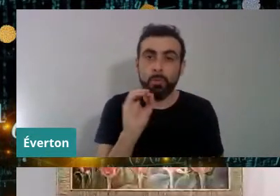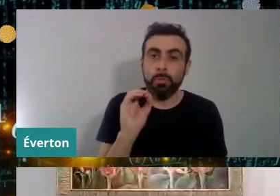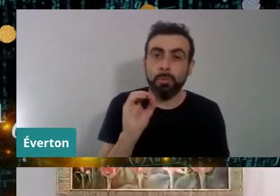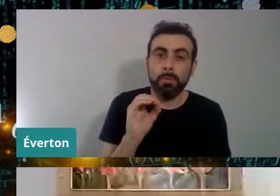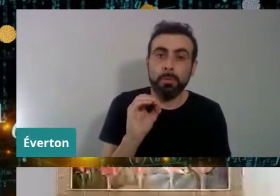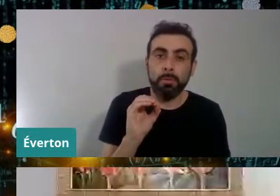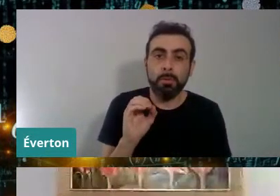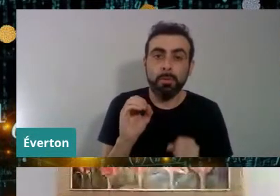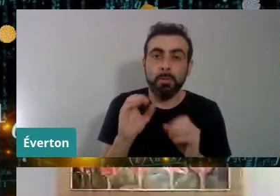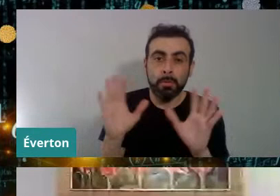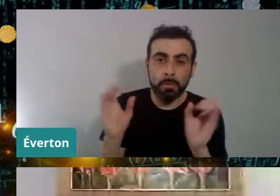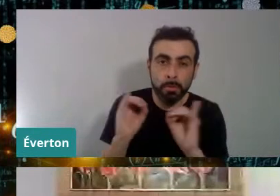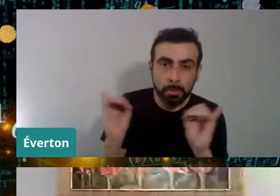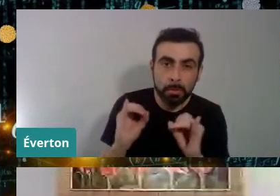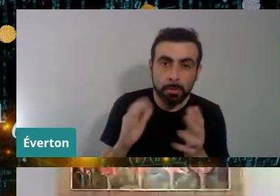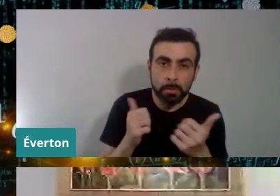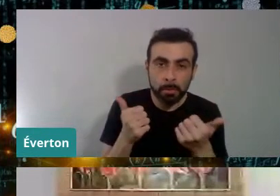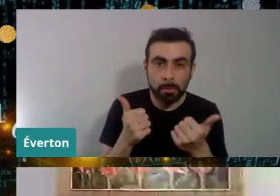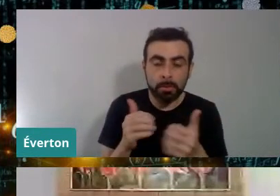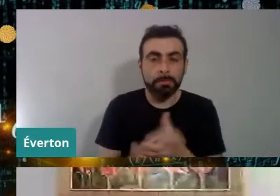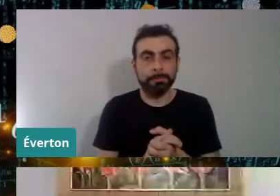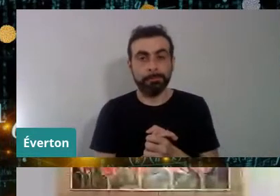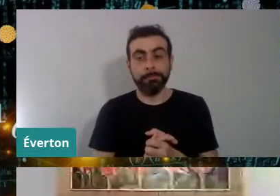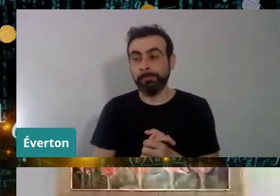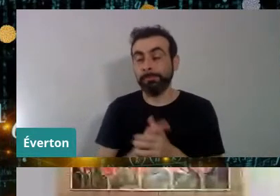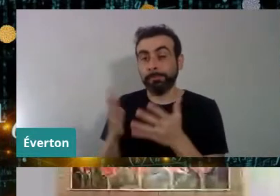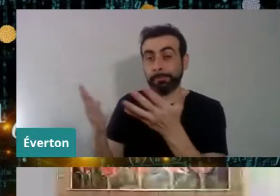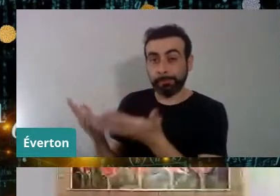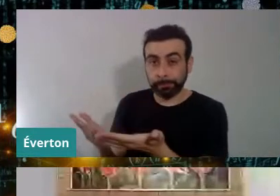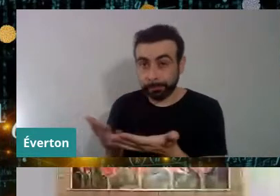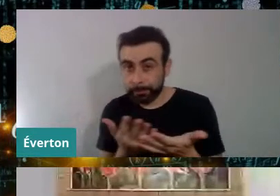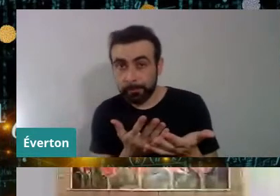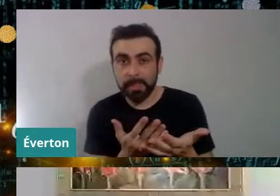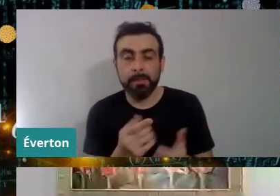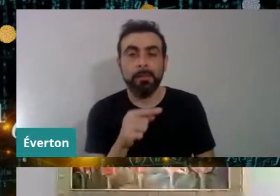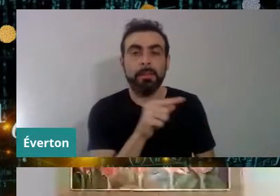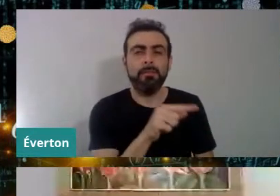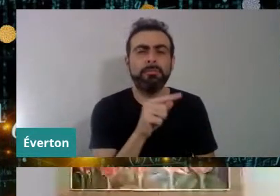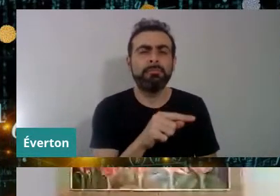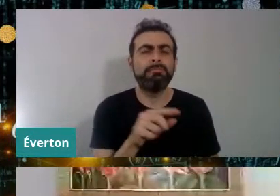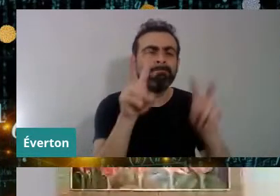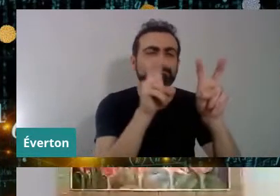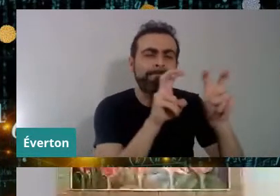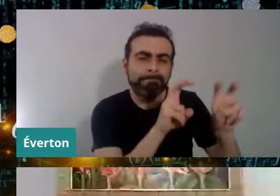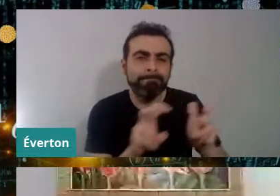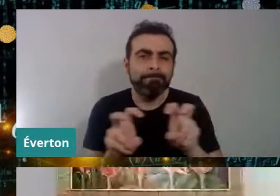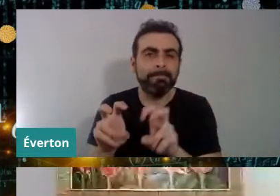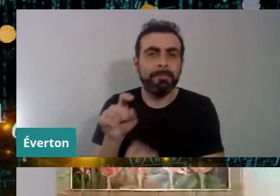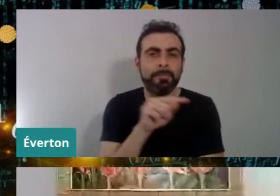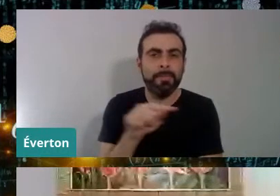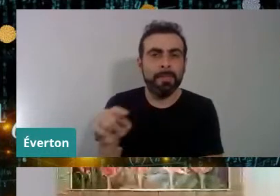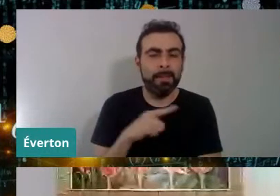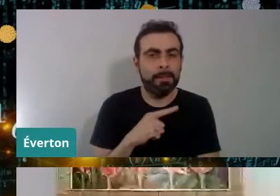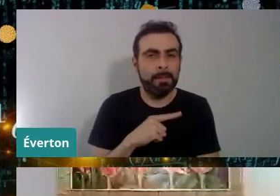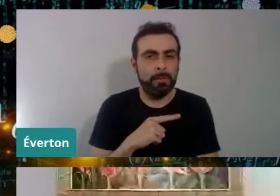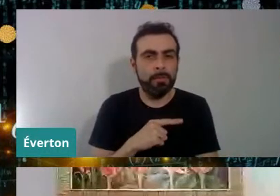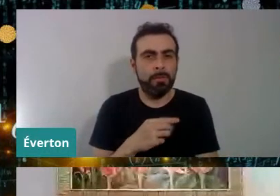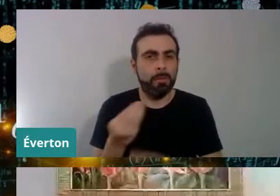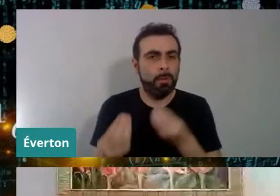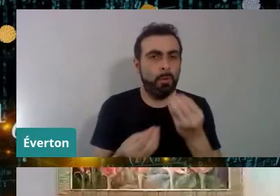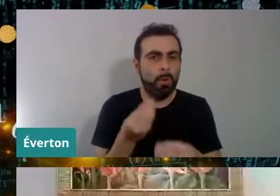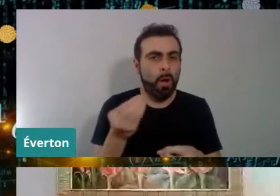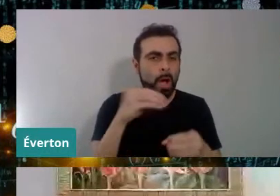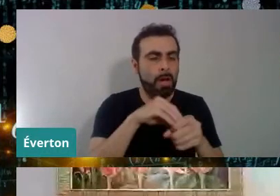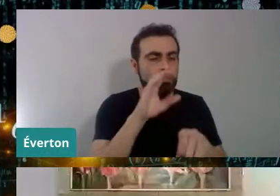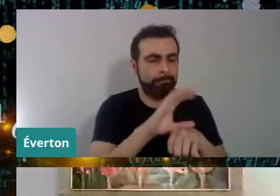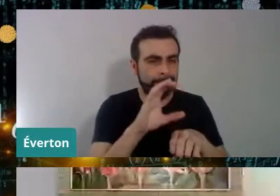Oi, Kiko. Então, justamente esse detalhe aí, né, permeou toda essa trajetória do projeto de